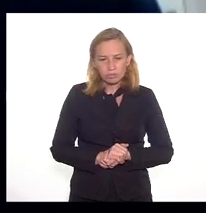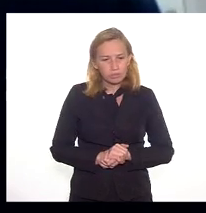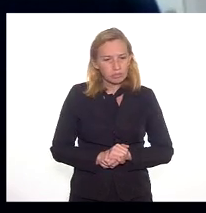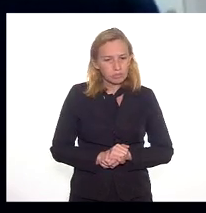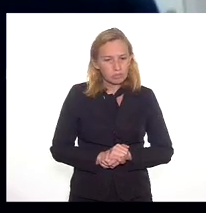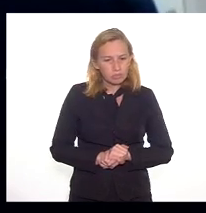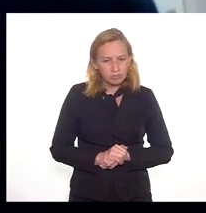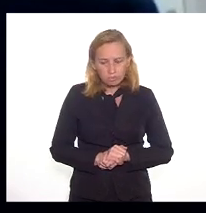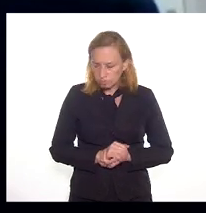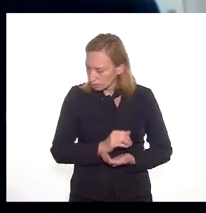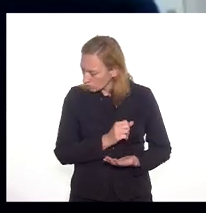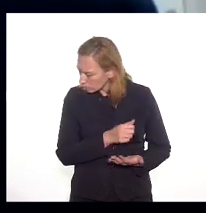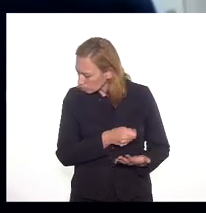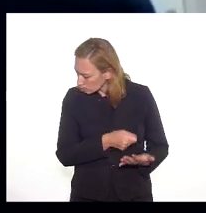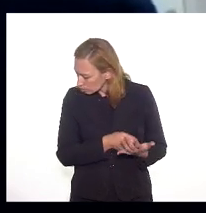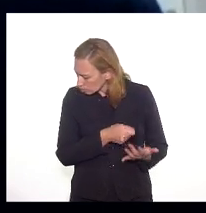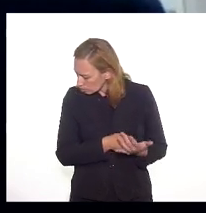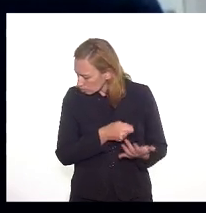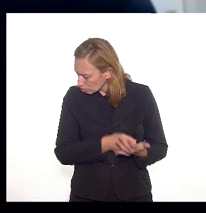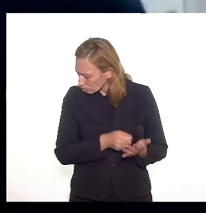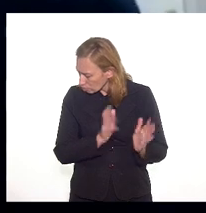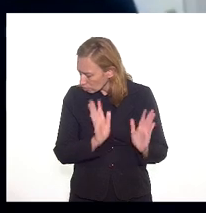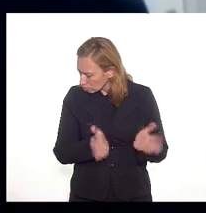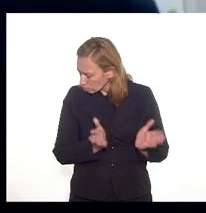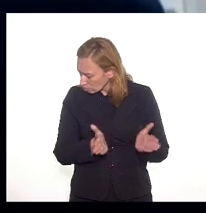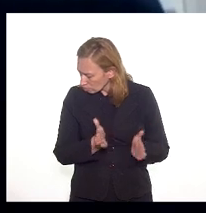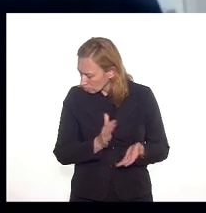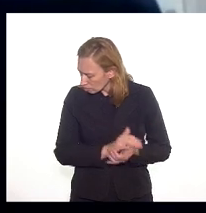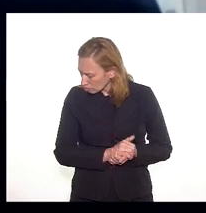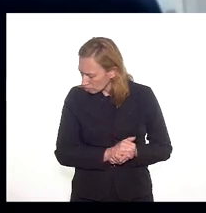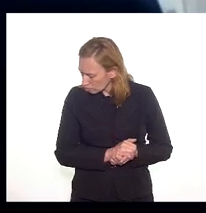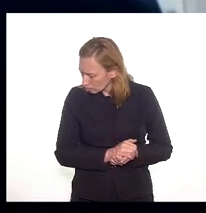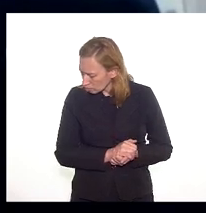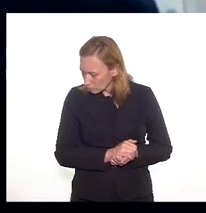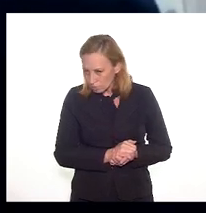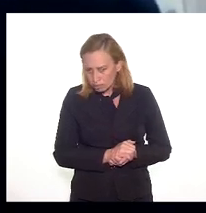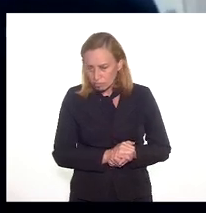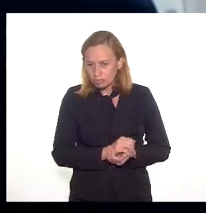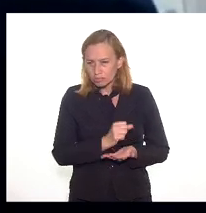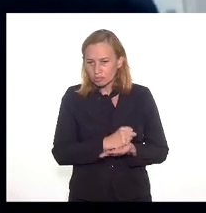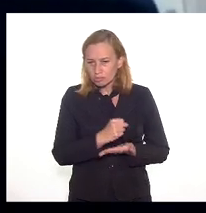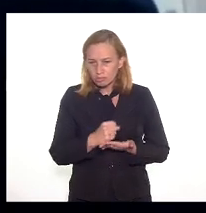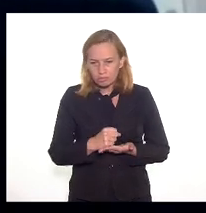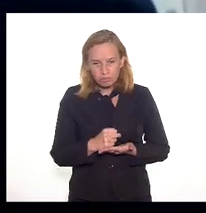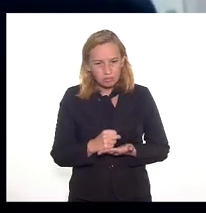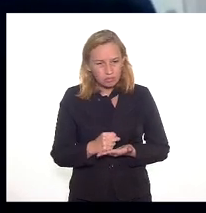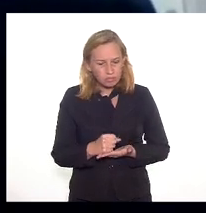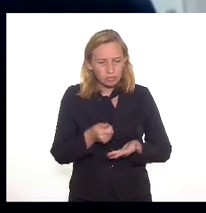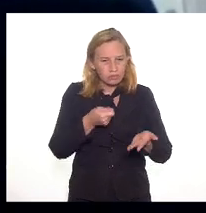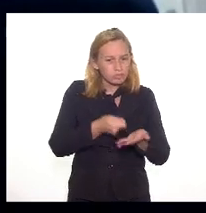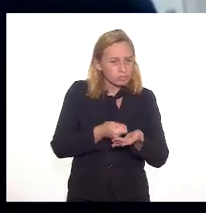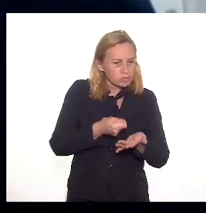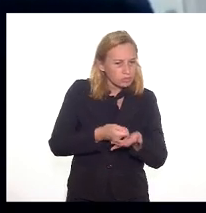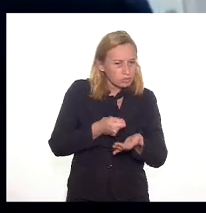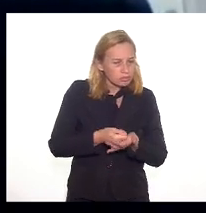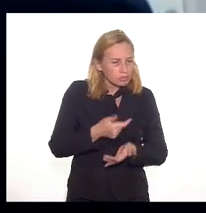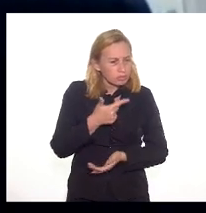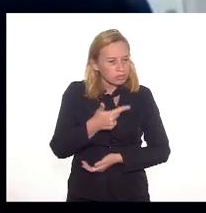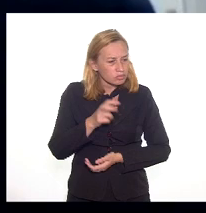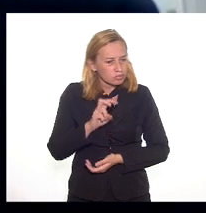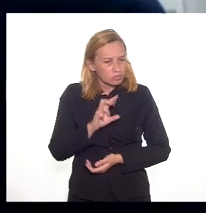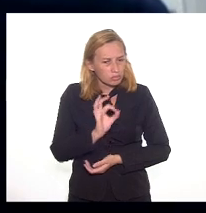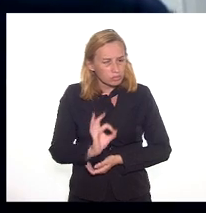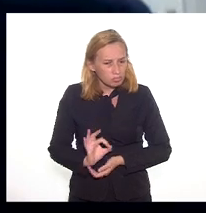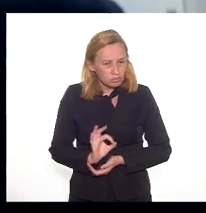As obrigações atuais estabelecidas pelo CNPE, ou seja, das novas contratações, prevêem uma obrigação de 25% para as